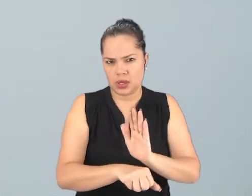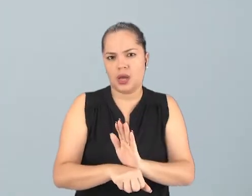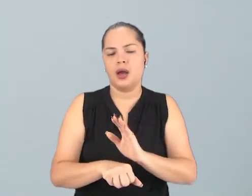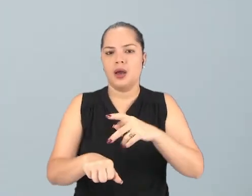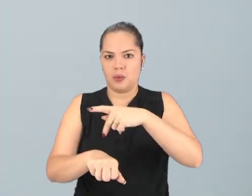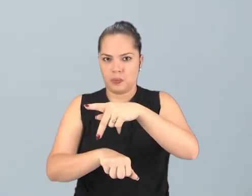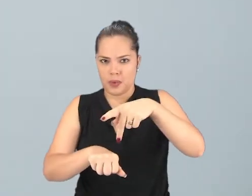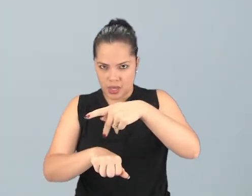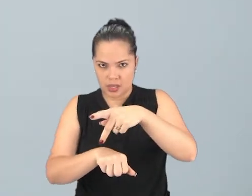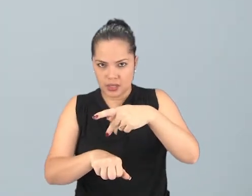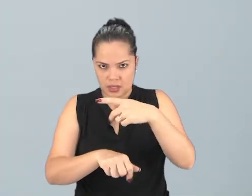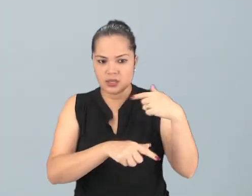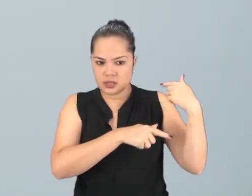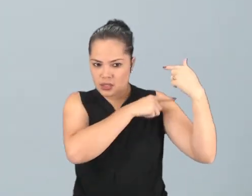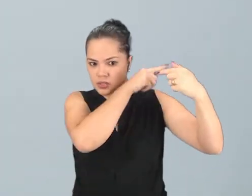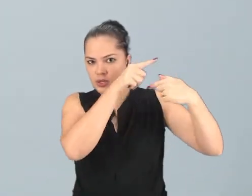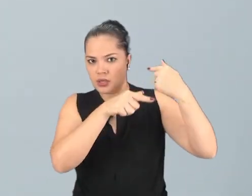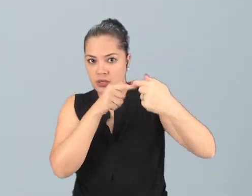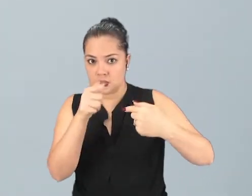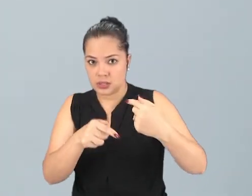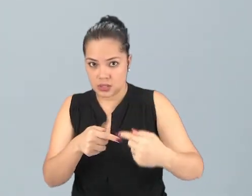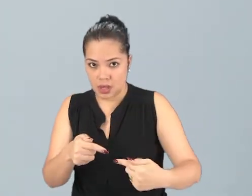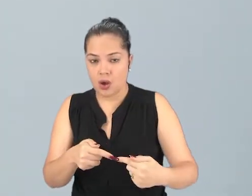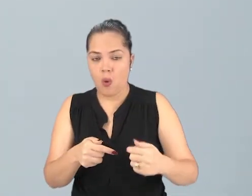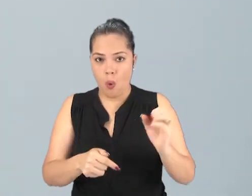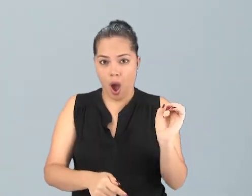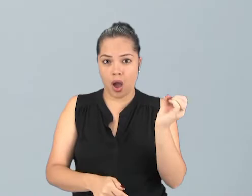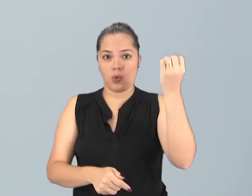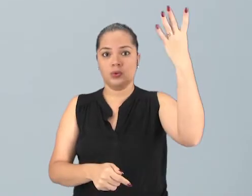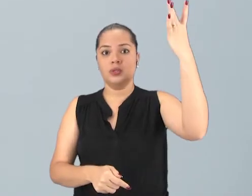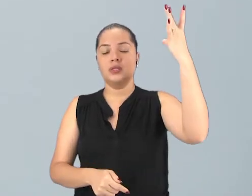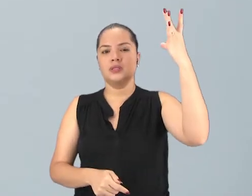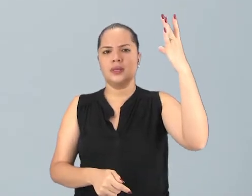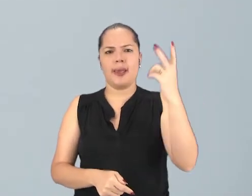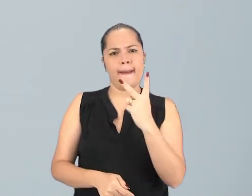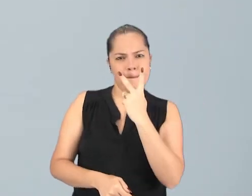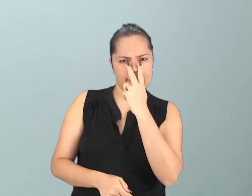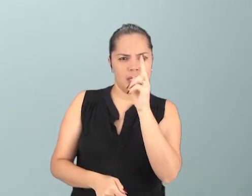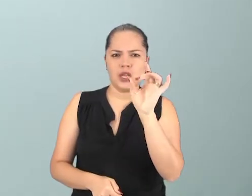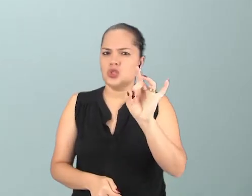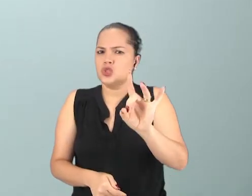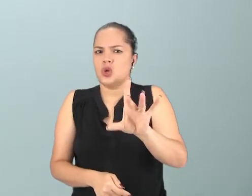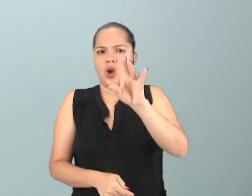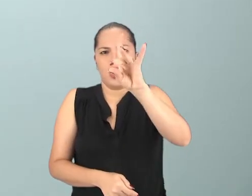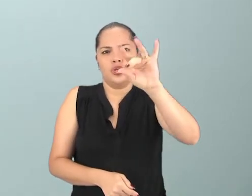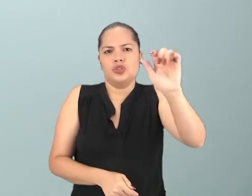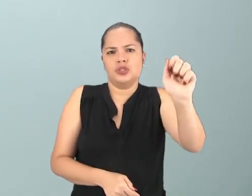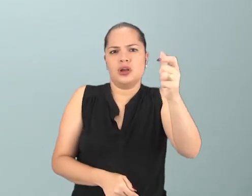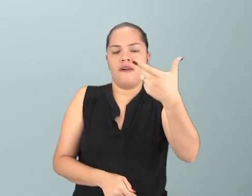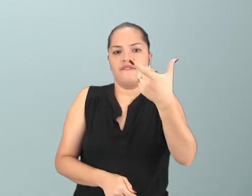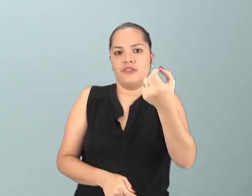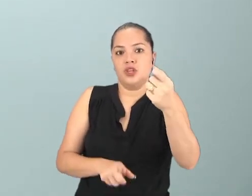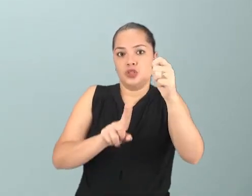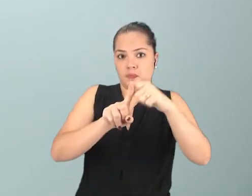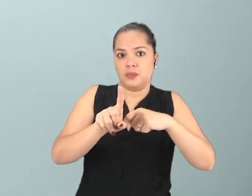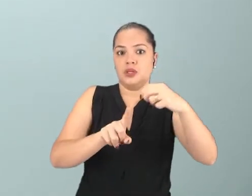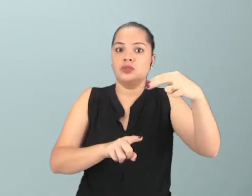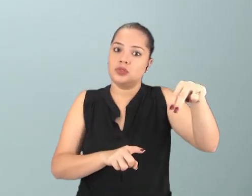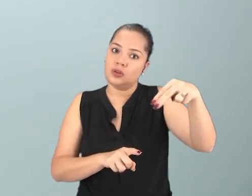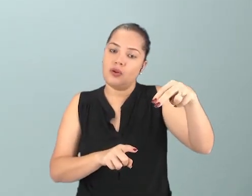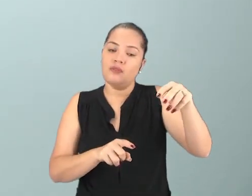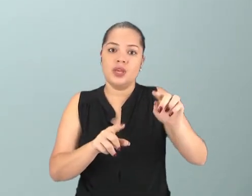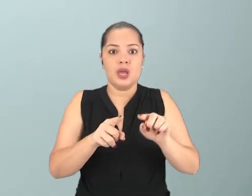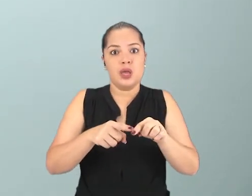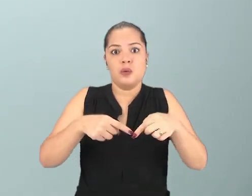gente, isso acontece evidentemente no dia 20 de novembro. Né? E o que ela coloca? Que Isso